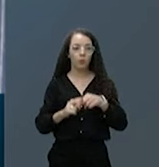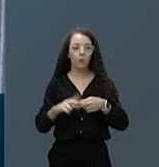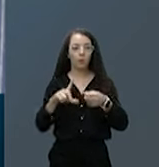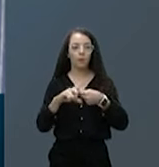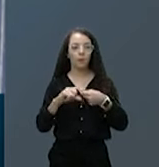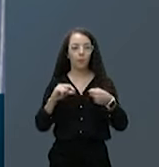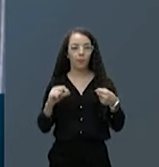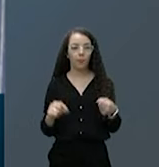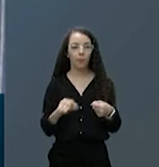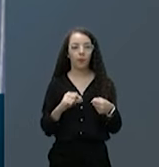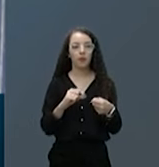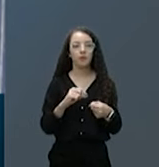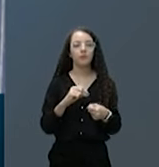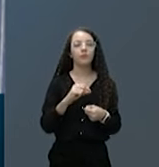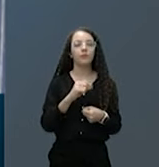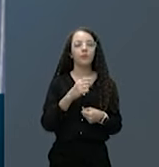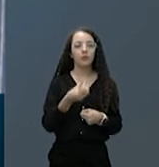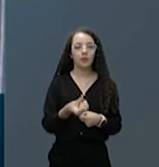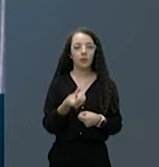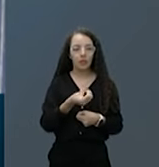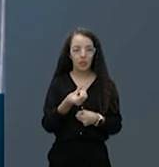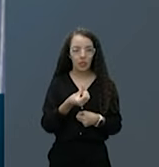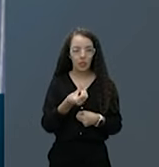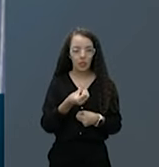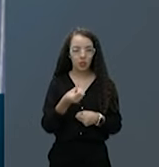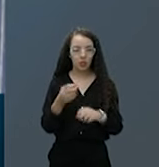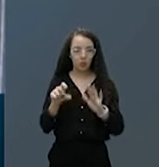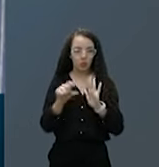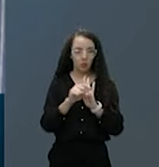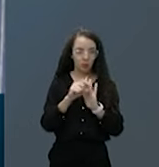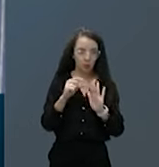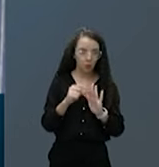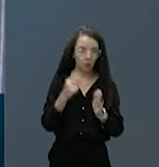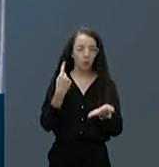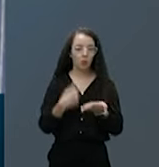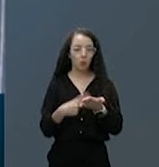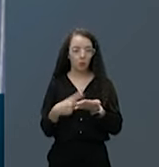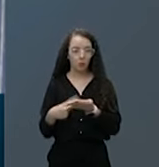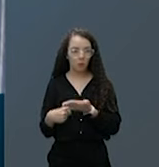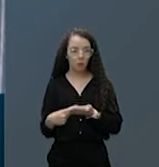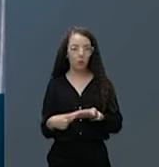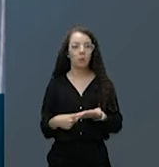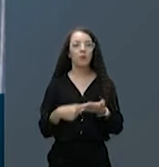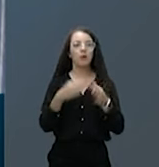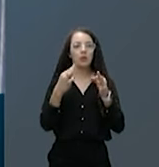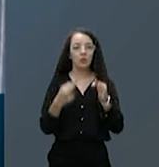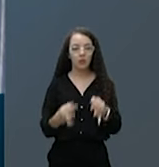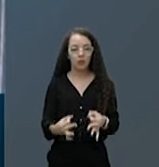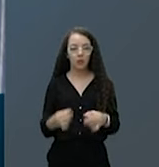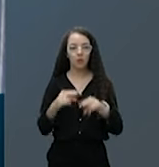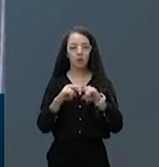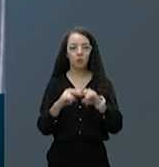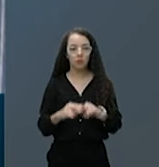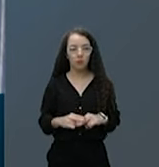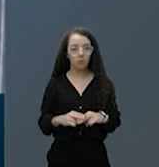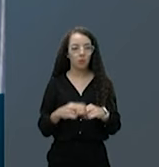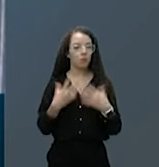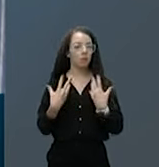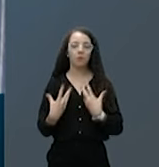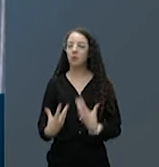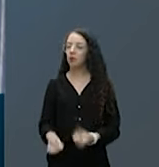2015, que é a comprovação do ato da interposição sob pena de